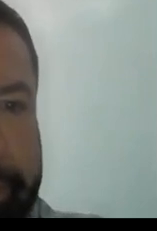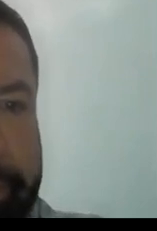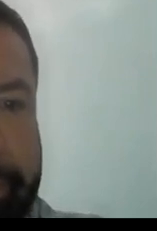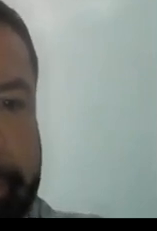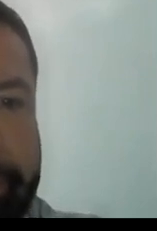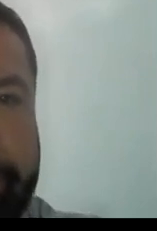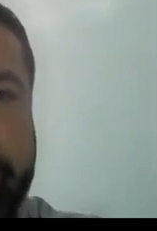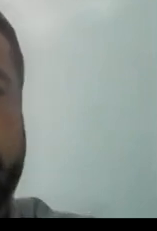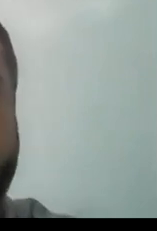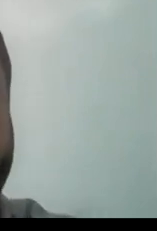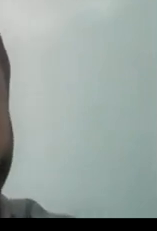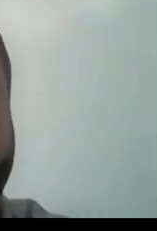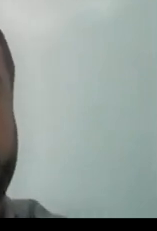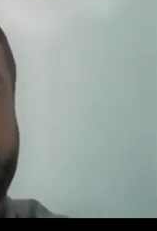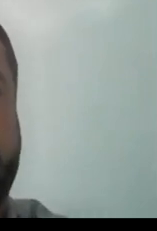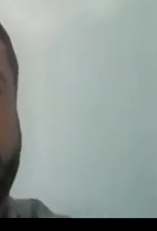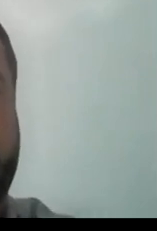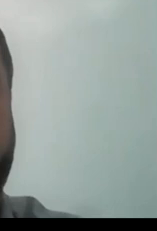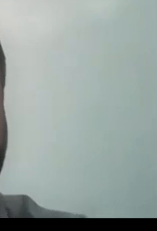você, Danilo, talvez?